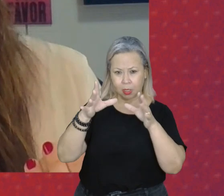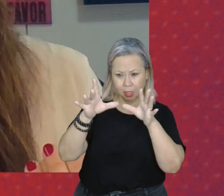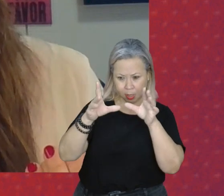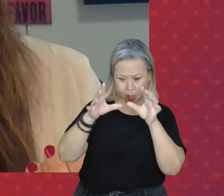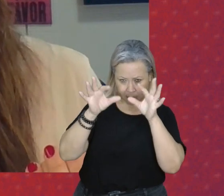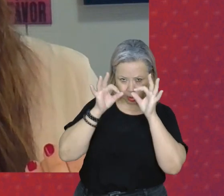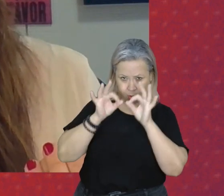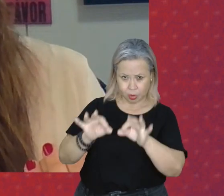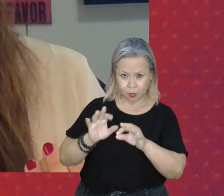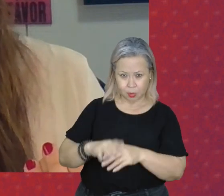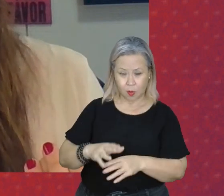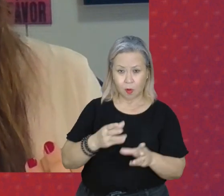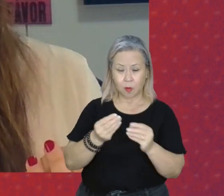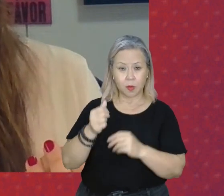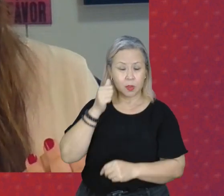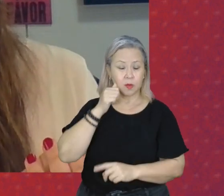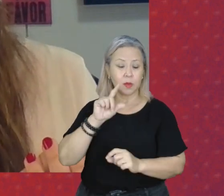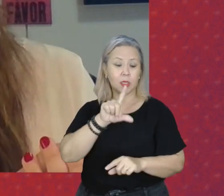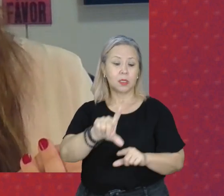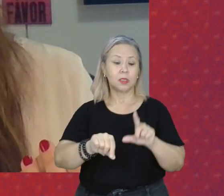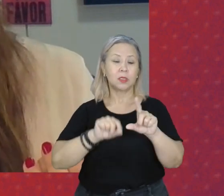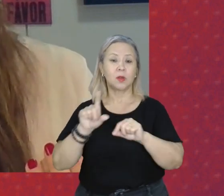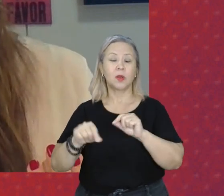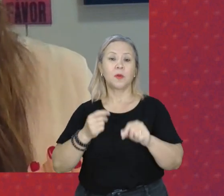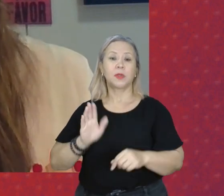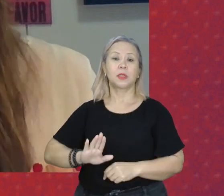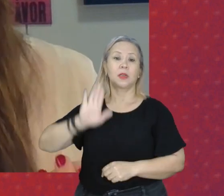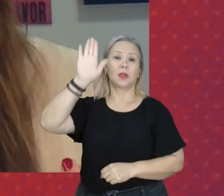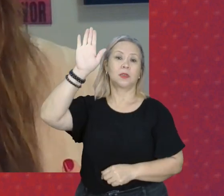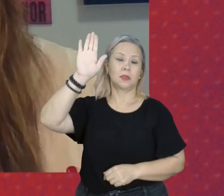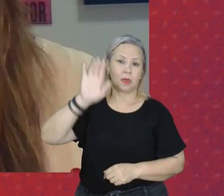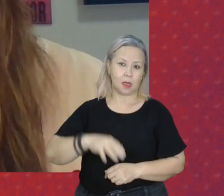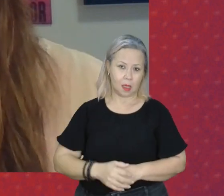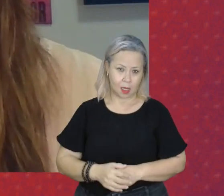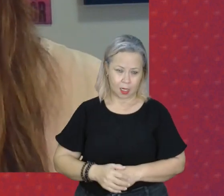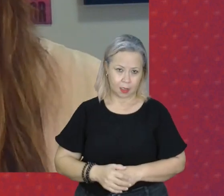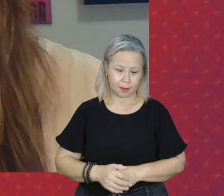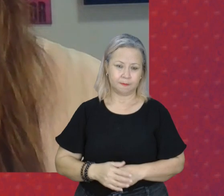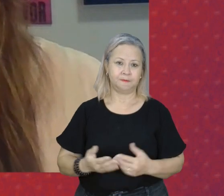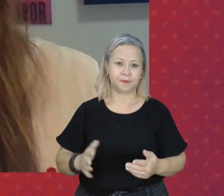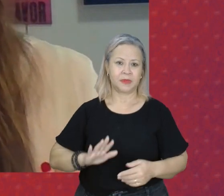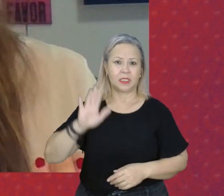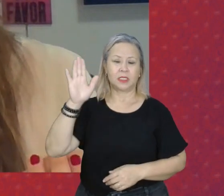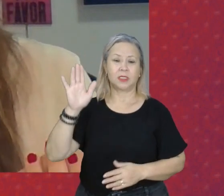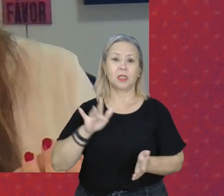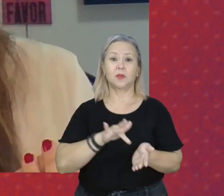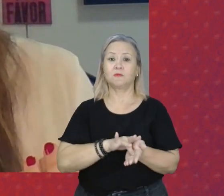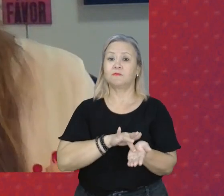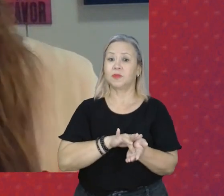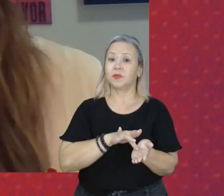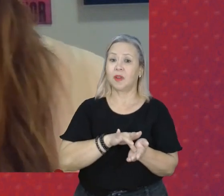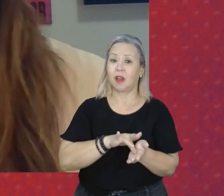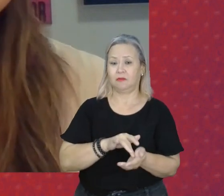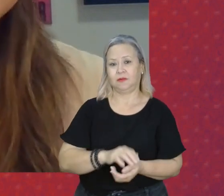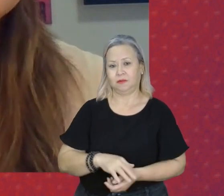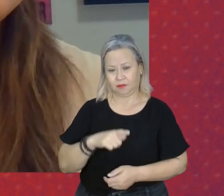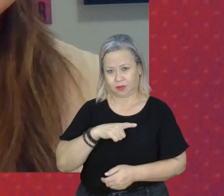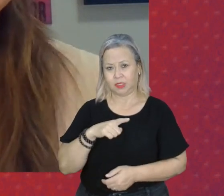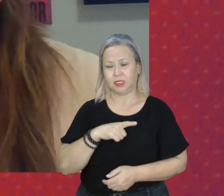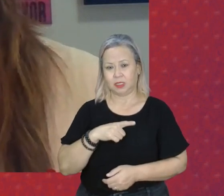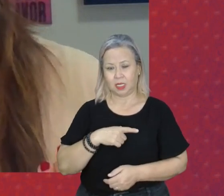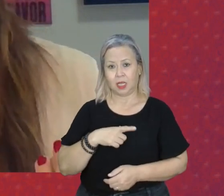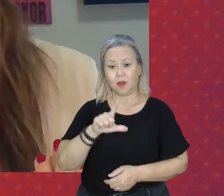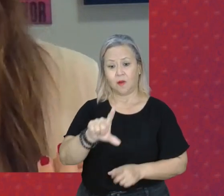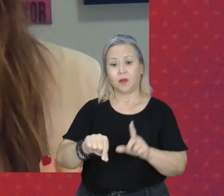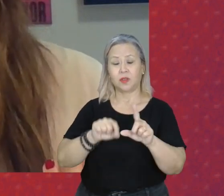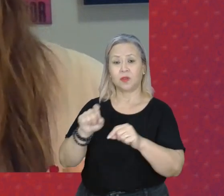muitas mulheres que foram escolhidas para serem candidatas, a gente ainda tem o fenômeno das candidaturas fictícias, das candidaturas laranjas. Elas foram